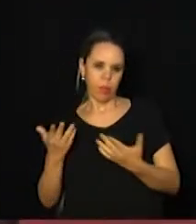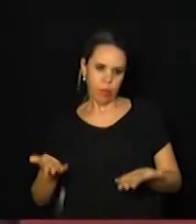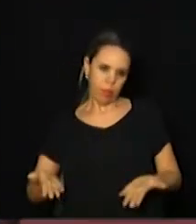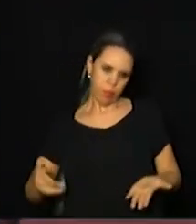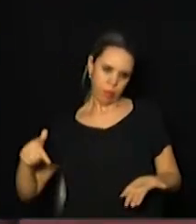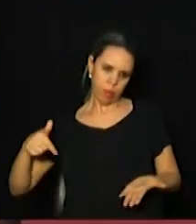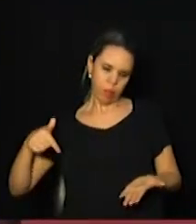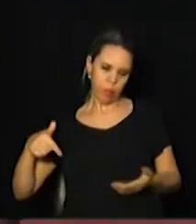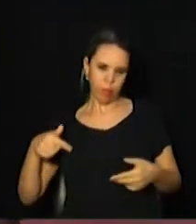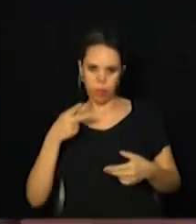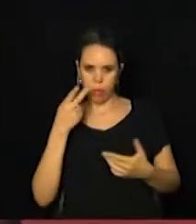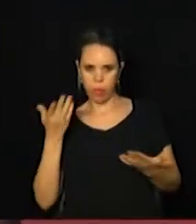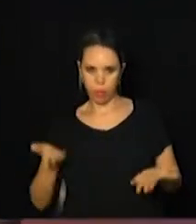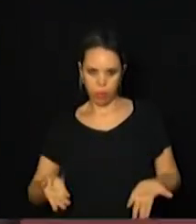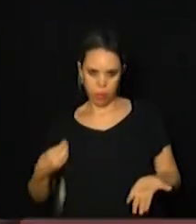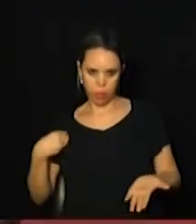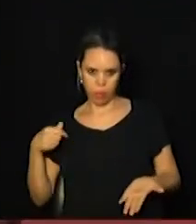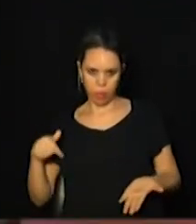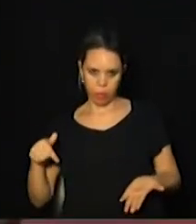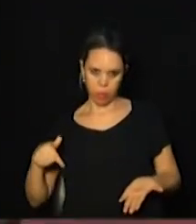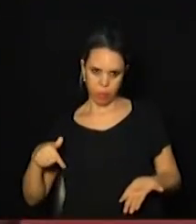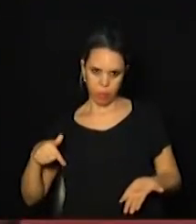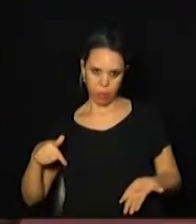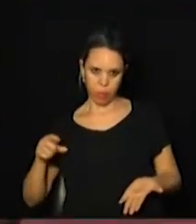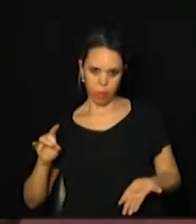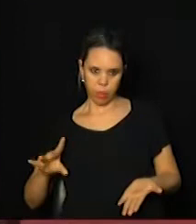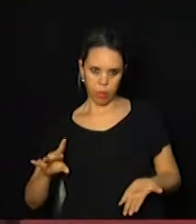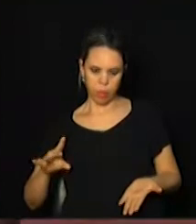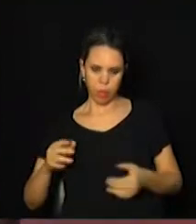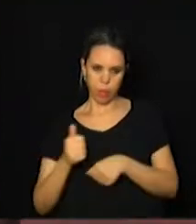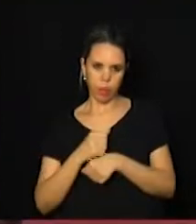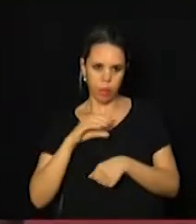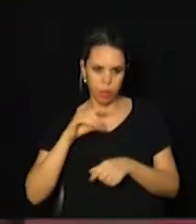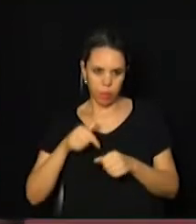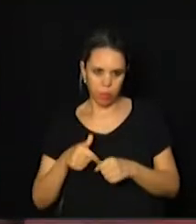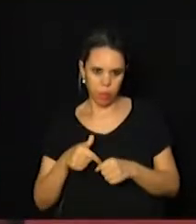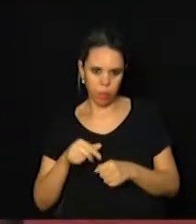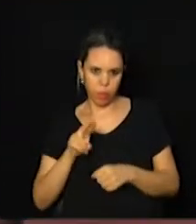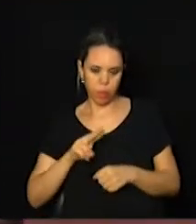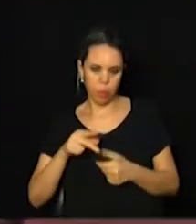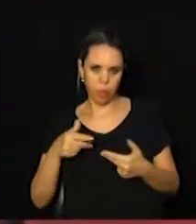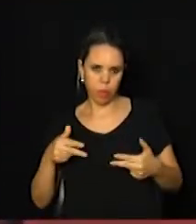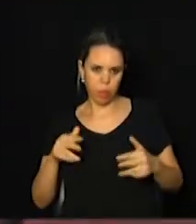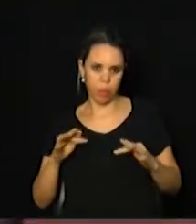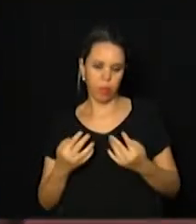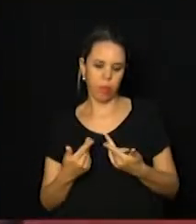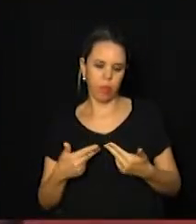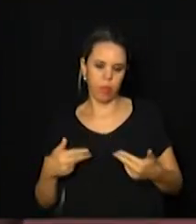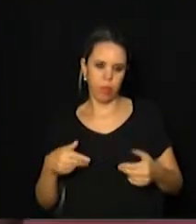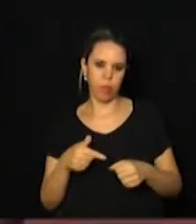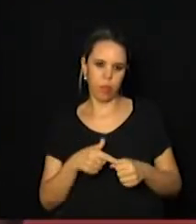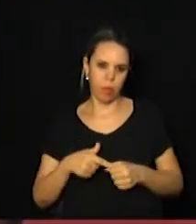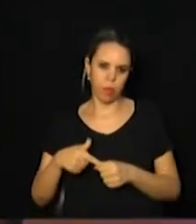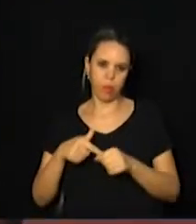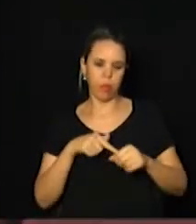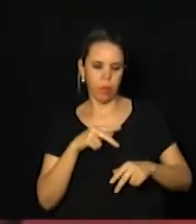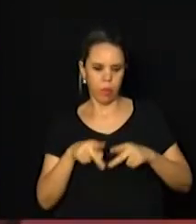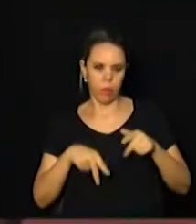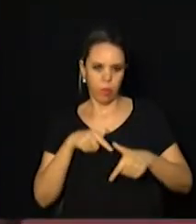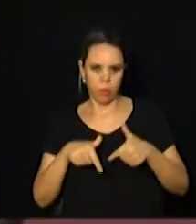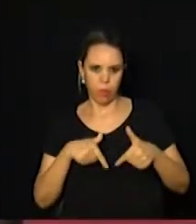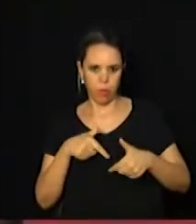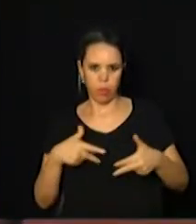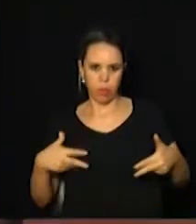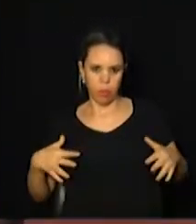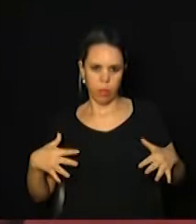por essas pessoas que estão aqui eu não são só os frentistas são os usuários de combustível são os trabalhadores